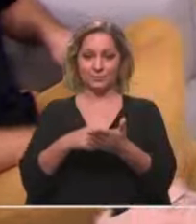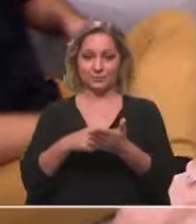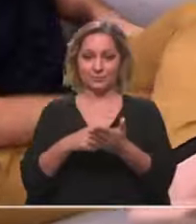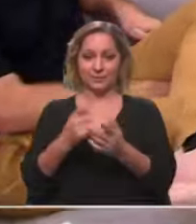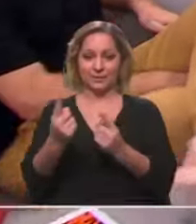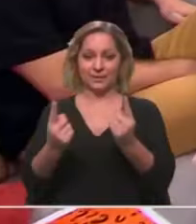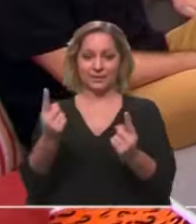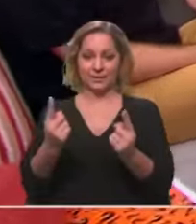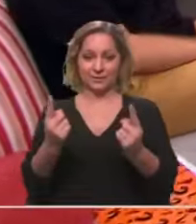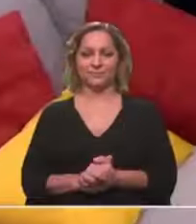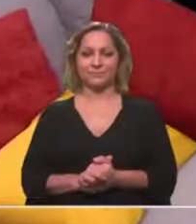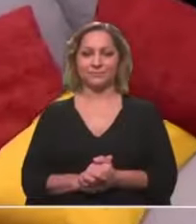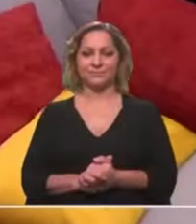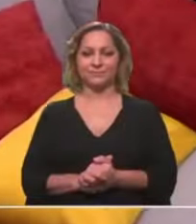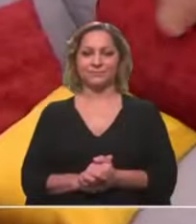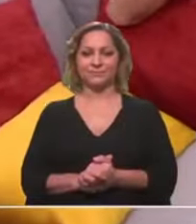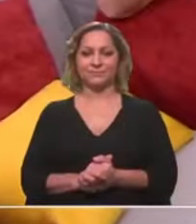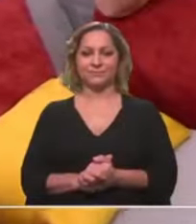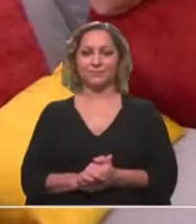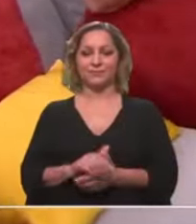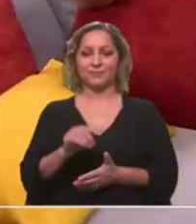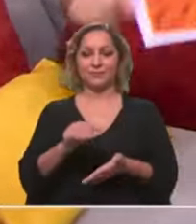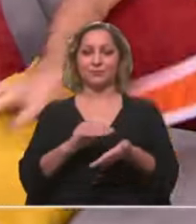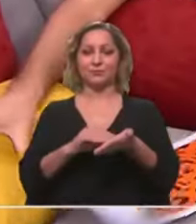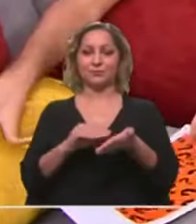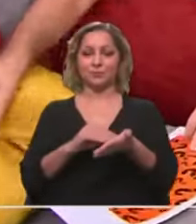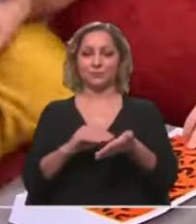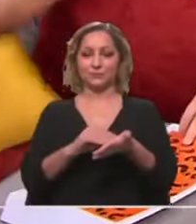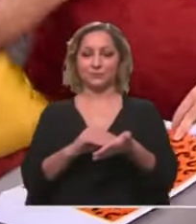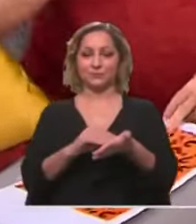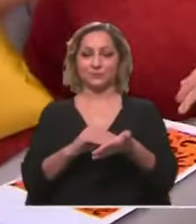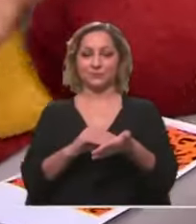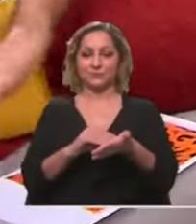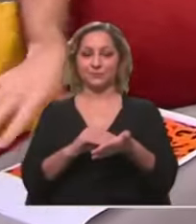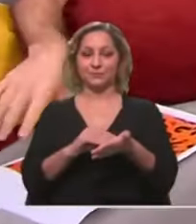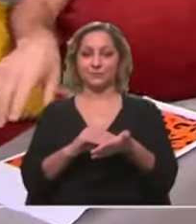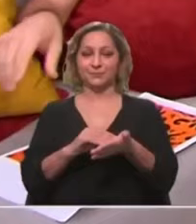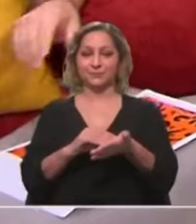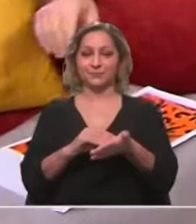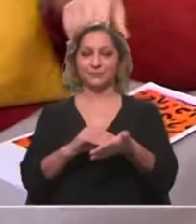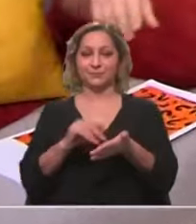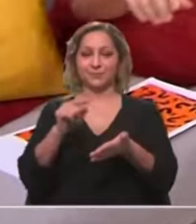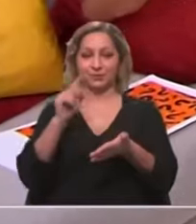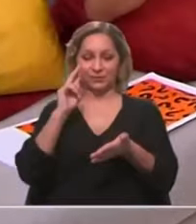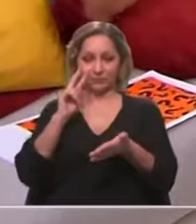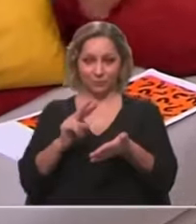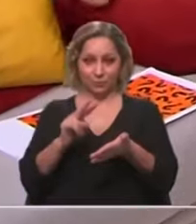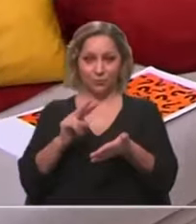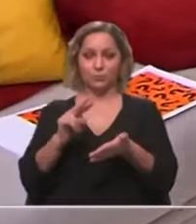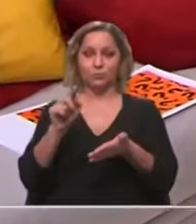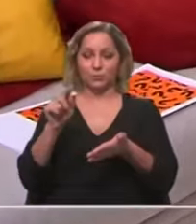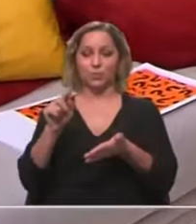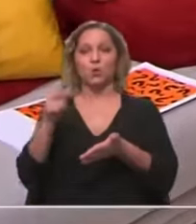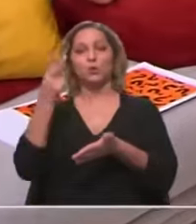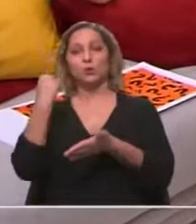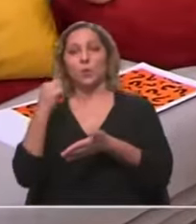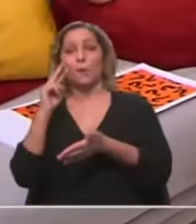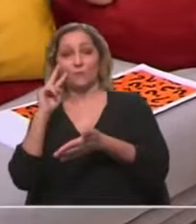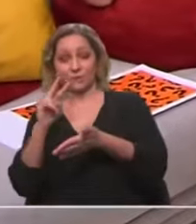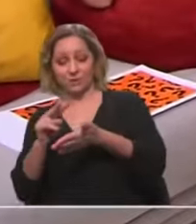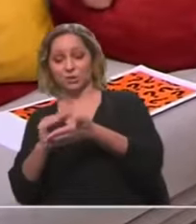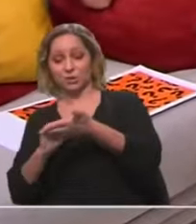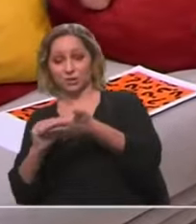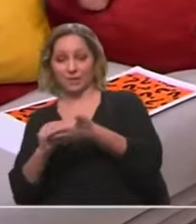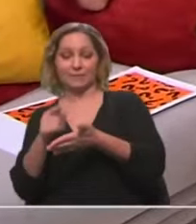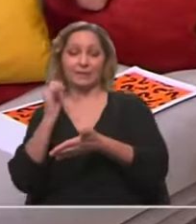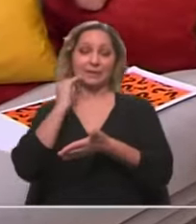vocês. Podem pegar no marcador e no cartão. Vocês vão escrever aquilo que a resolução que vos calhou. Exatamente. Sem ver o que o outro escreveu.